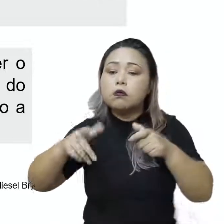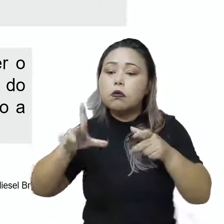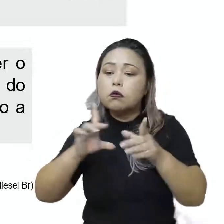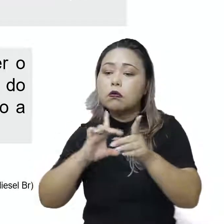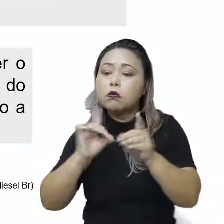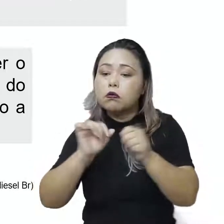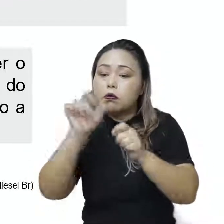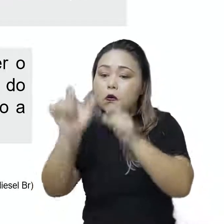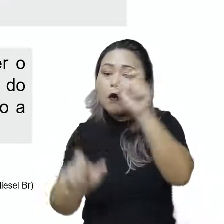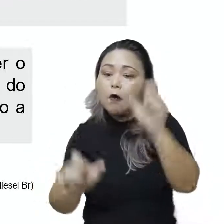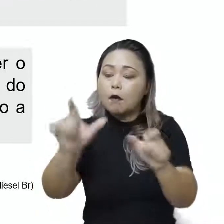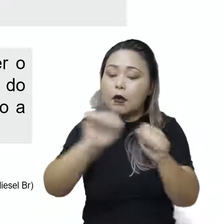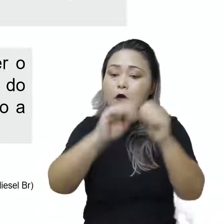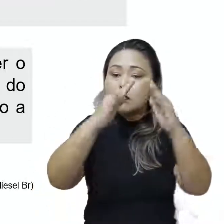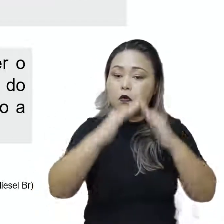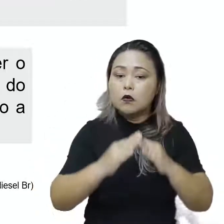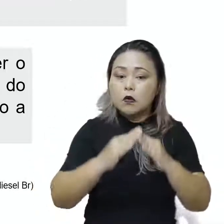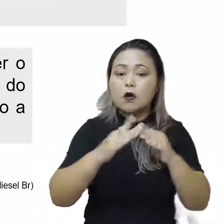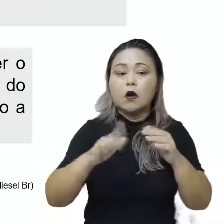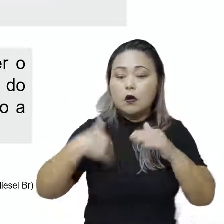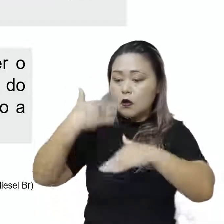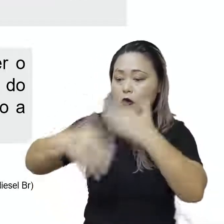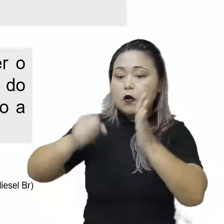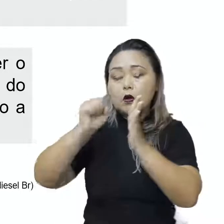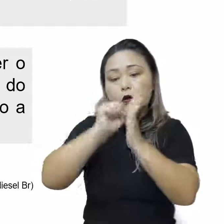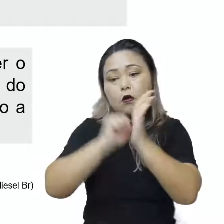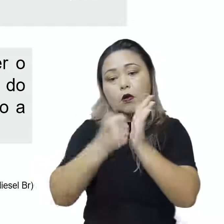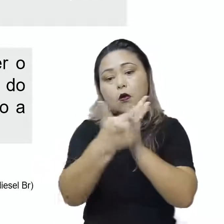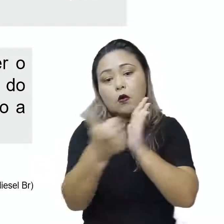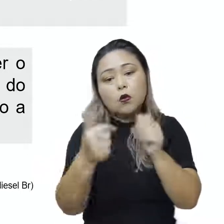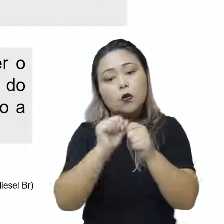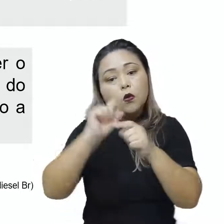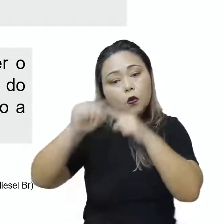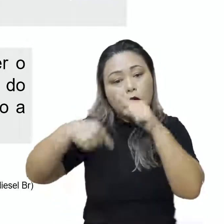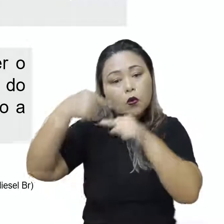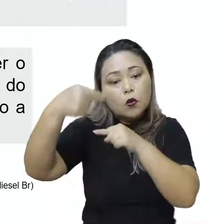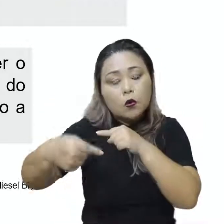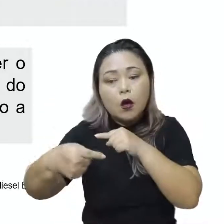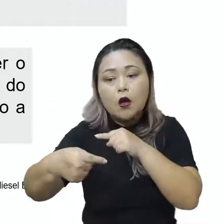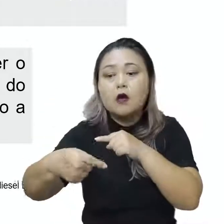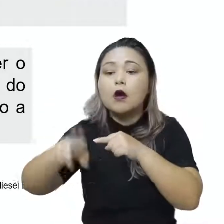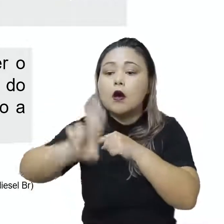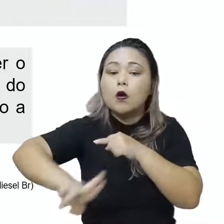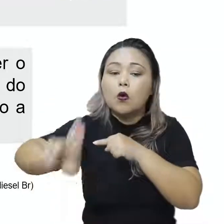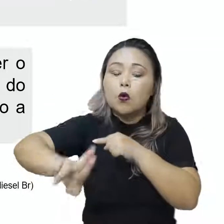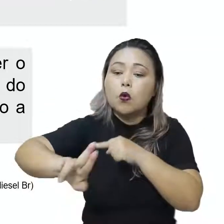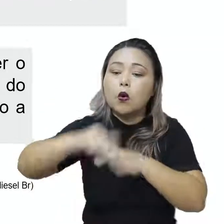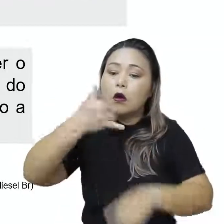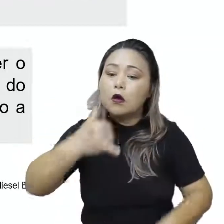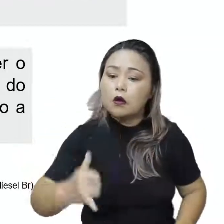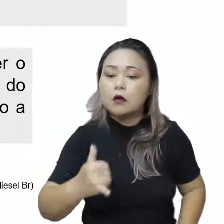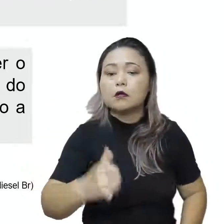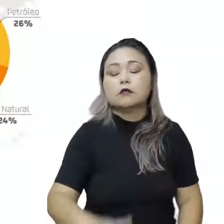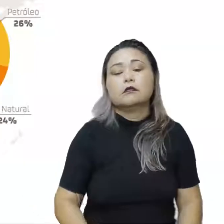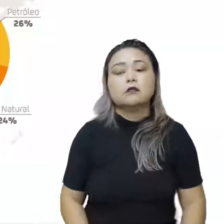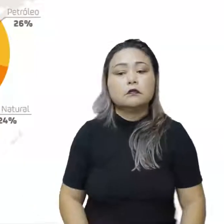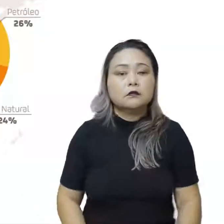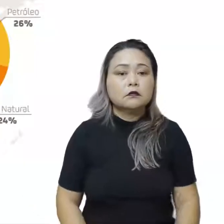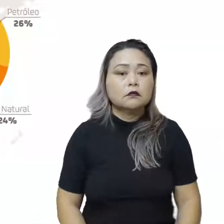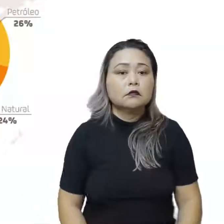crescimento demográfico ao longo do século XXI, consequentemente pressionando a demanda